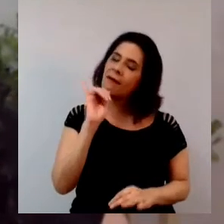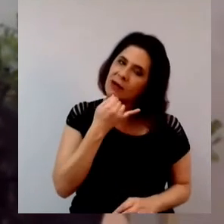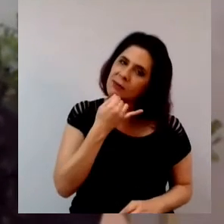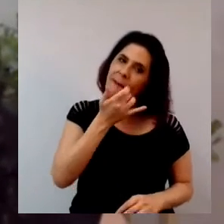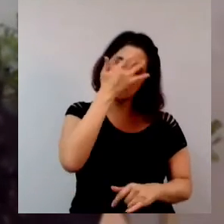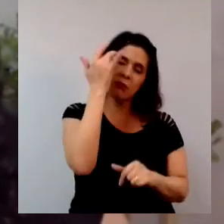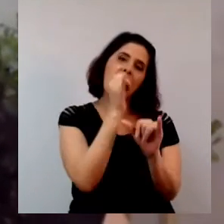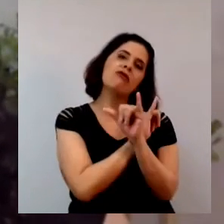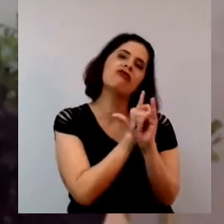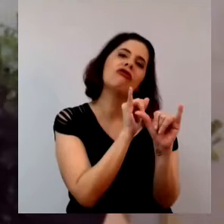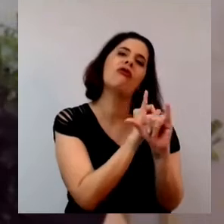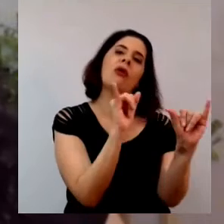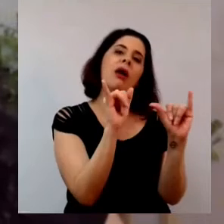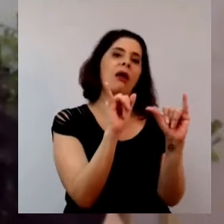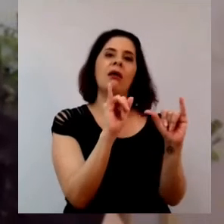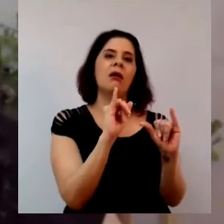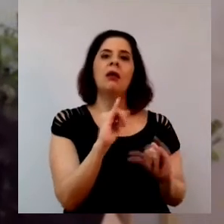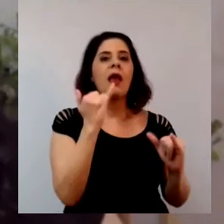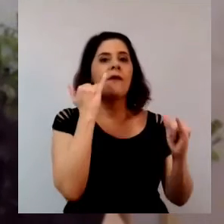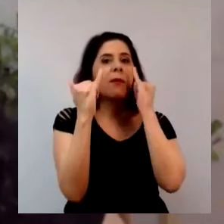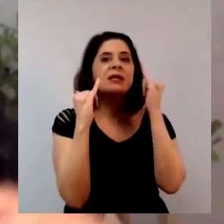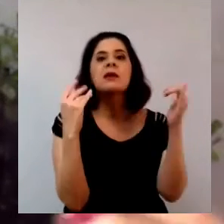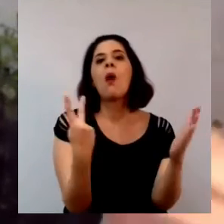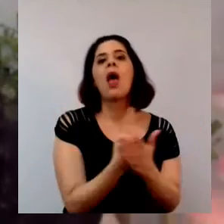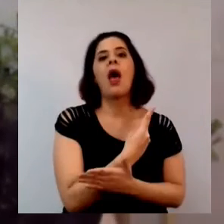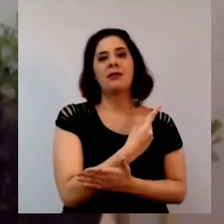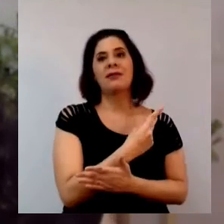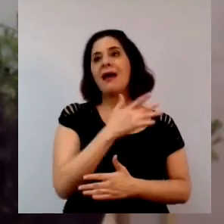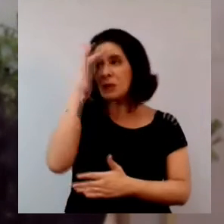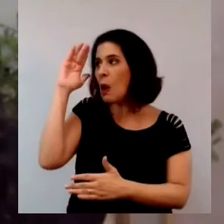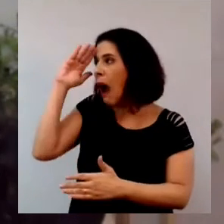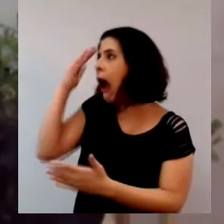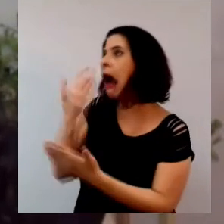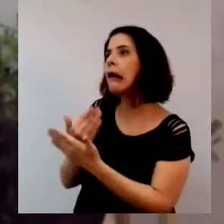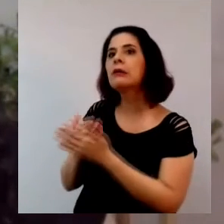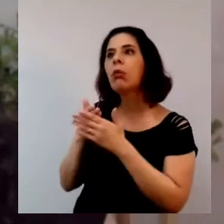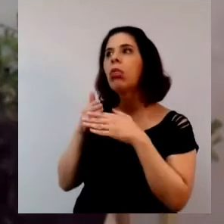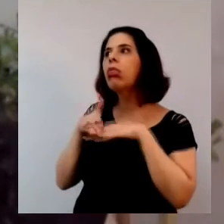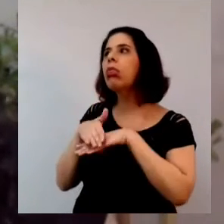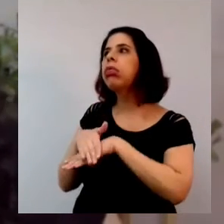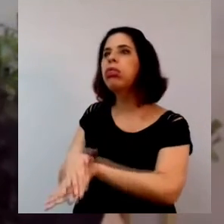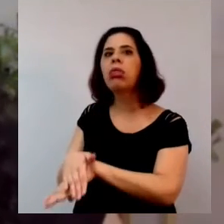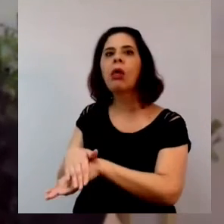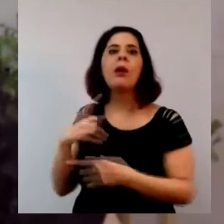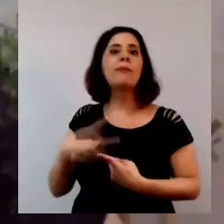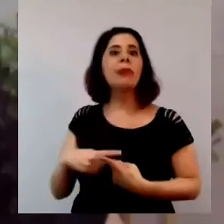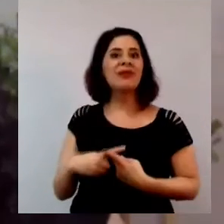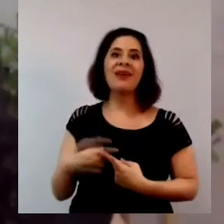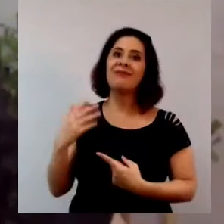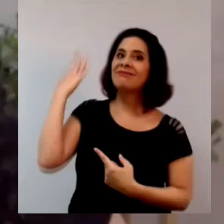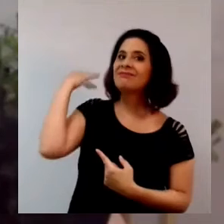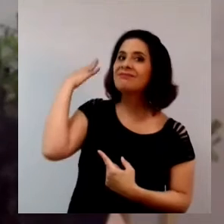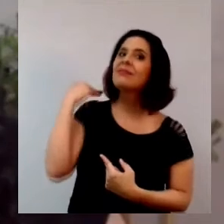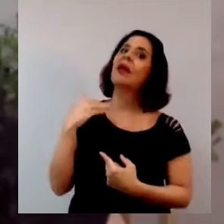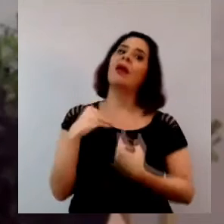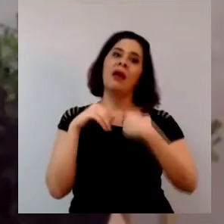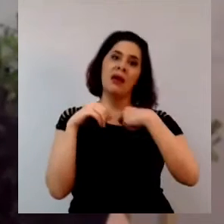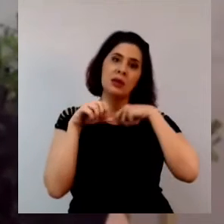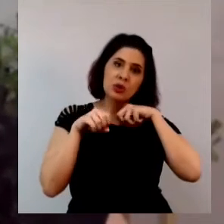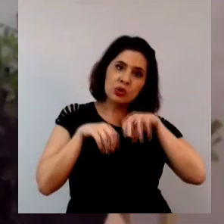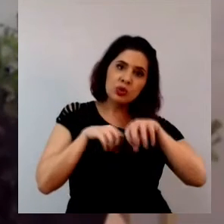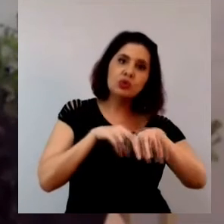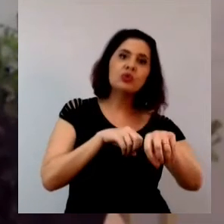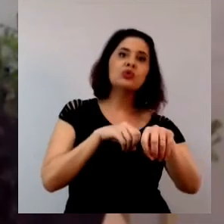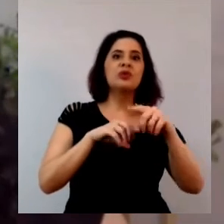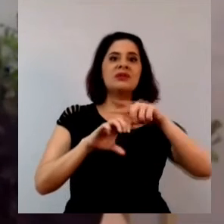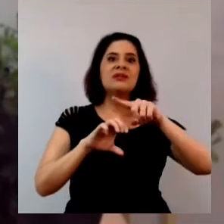infelizmente, as pessoas ainda acreditam porque também não existiu uma educação científica para isso, né? Não se ensina ciência nas escolas,